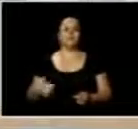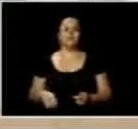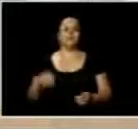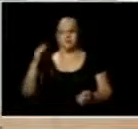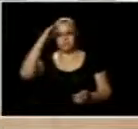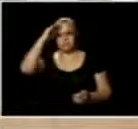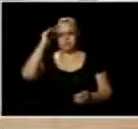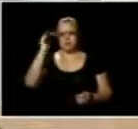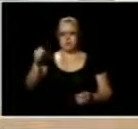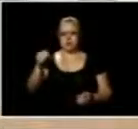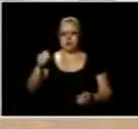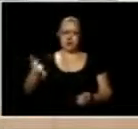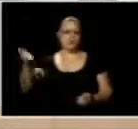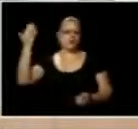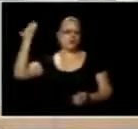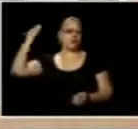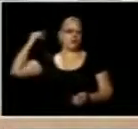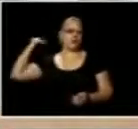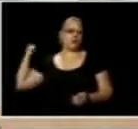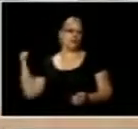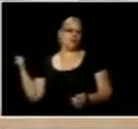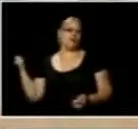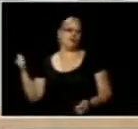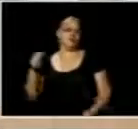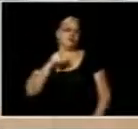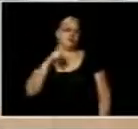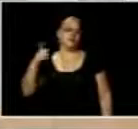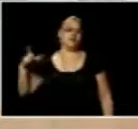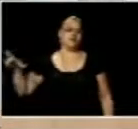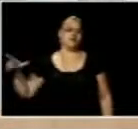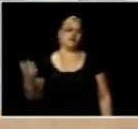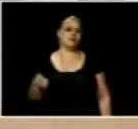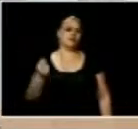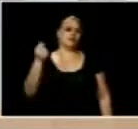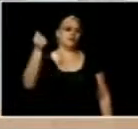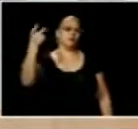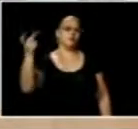tem autonomia administrativa e autonomia financeira nas secretarias.